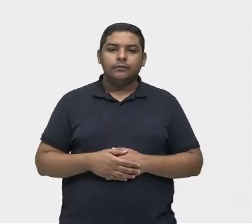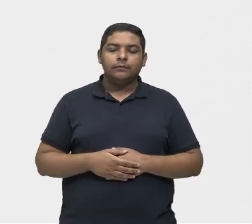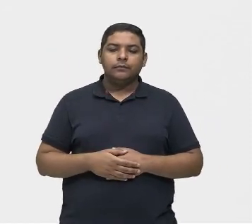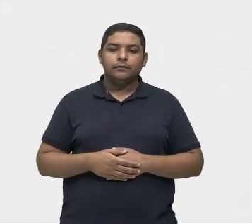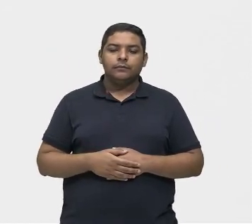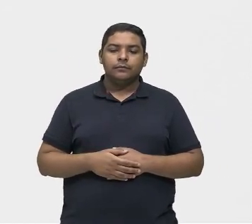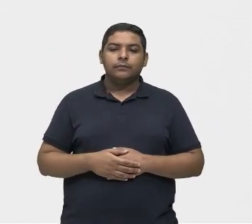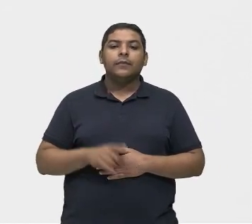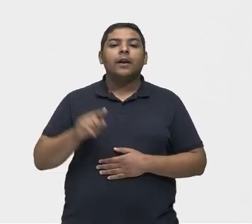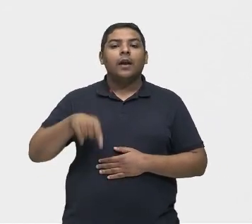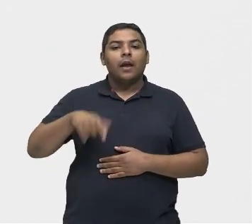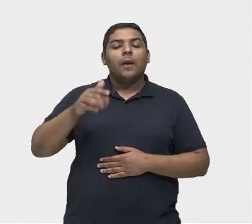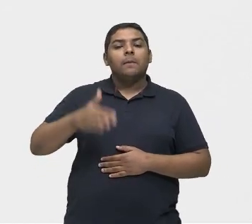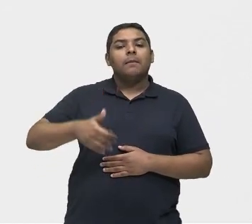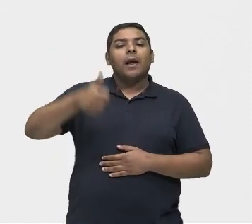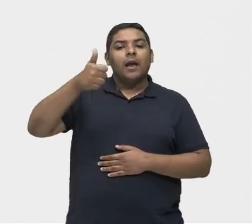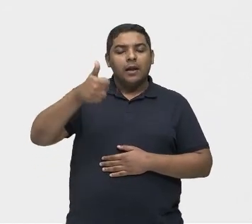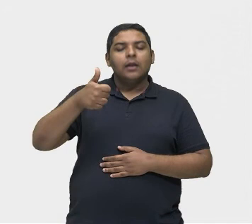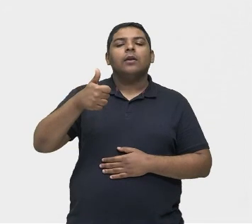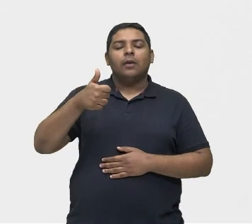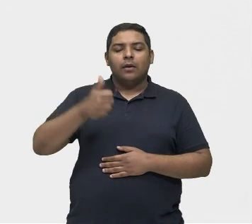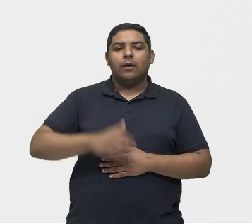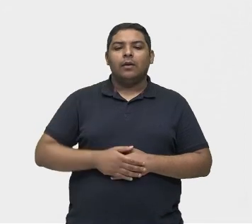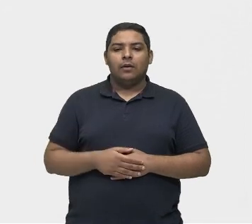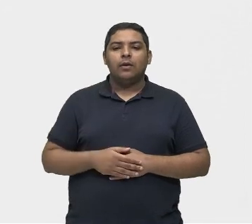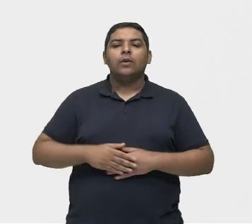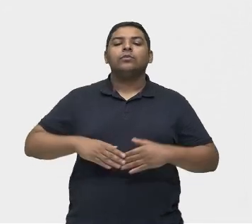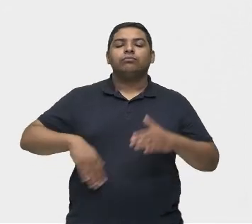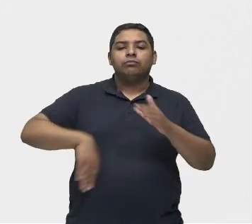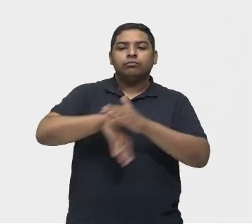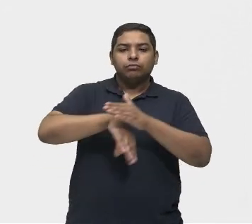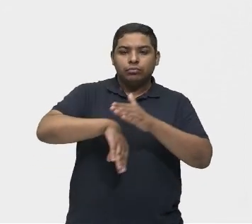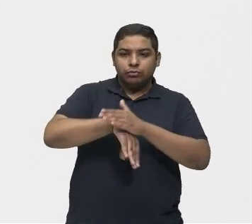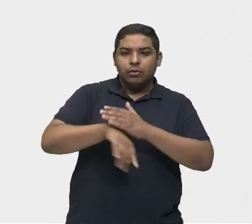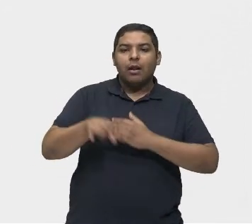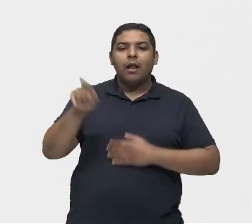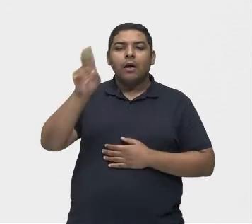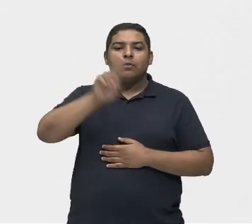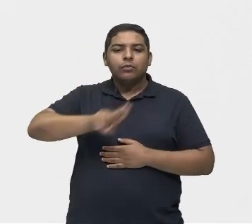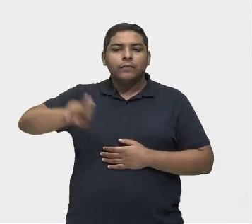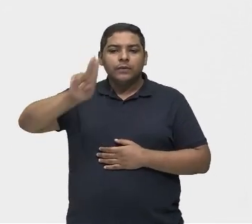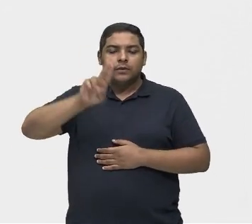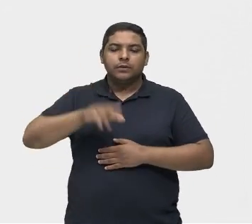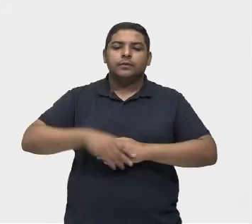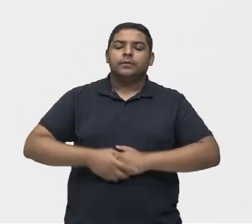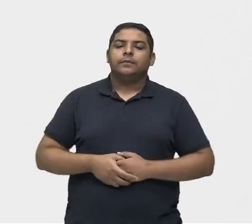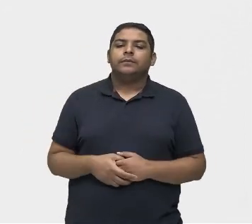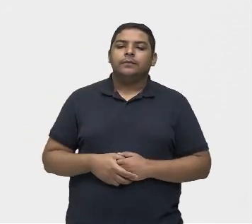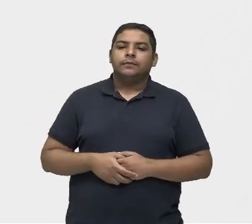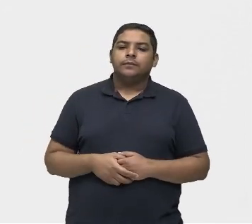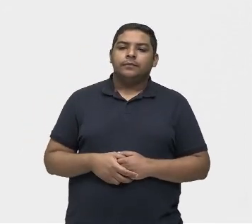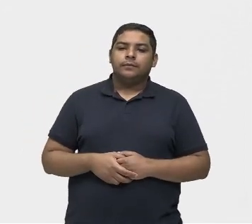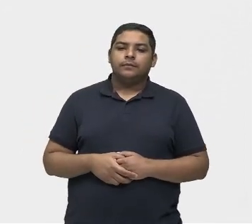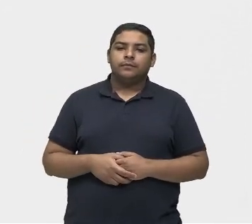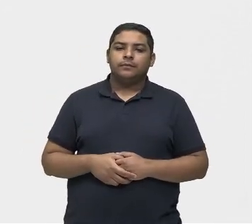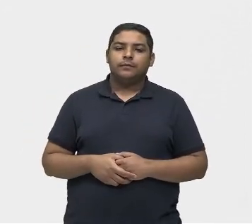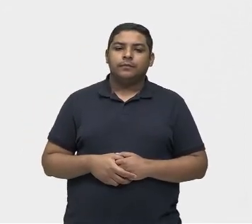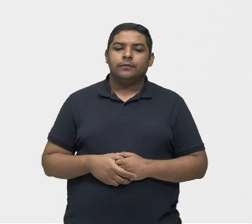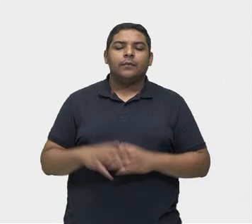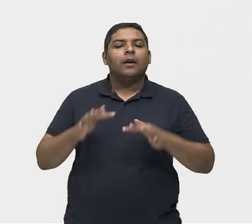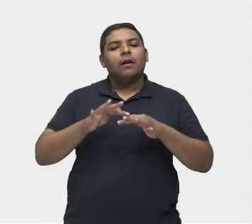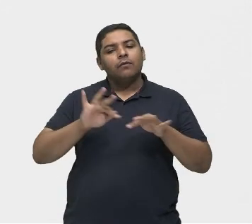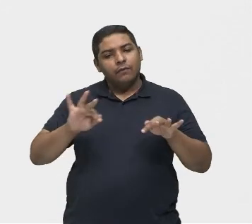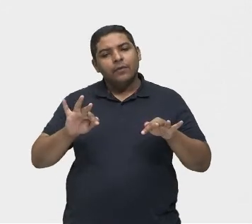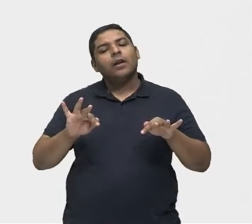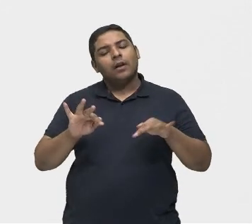melhor jogador de futebol na universidade ou da universidade. Então, essa frase deveria